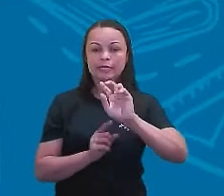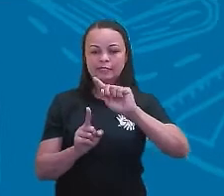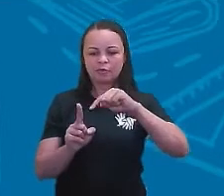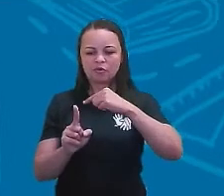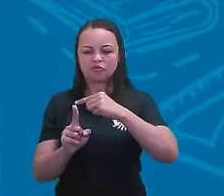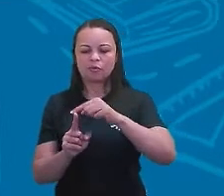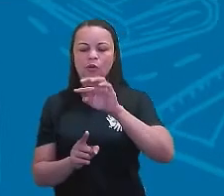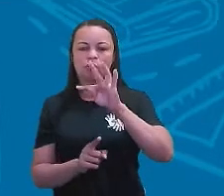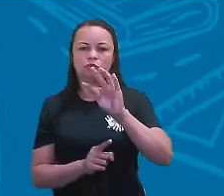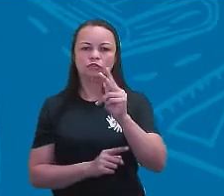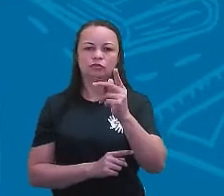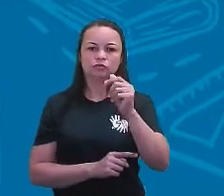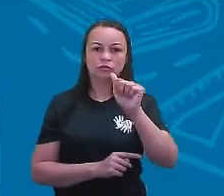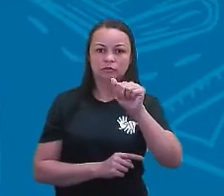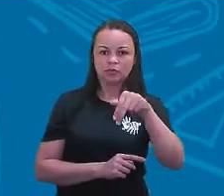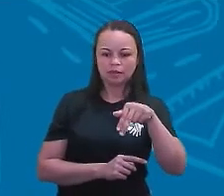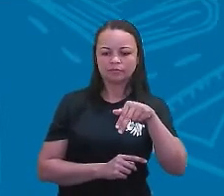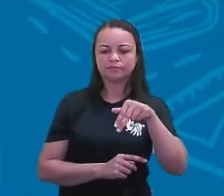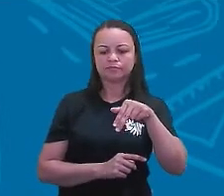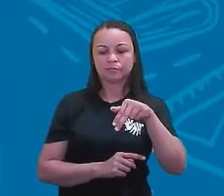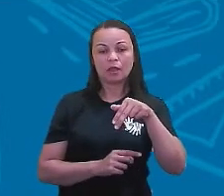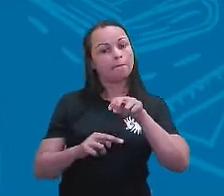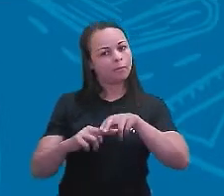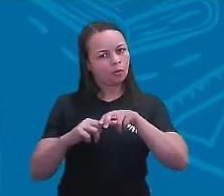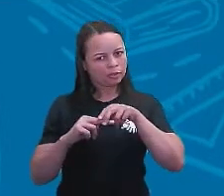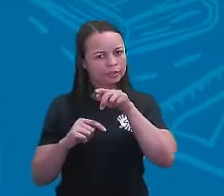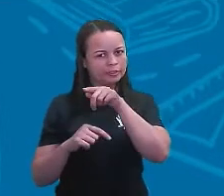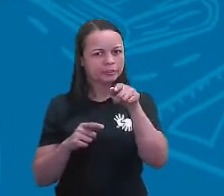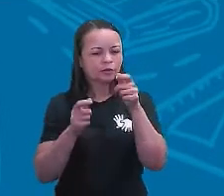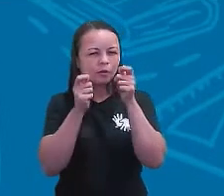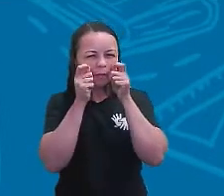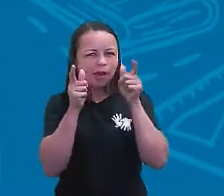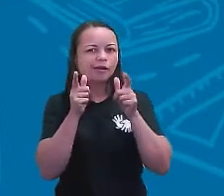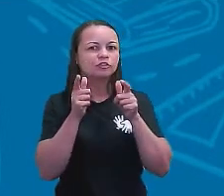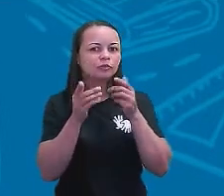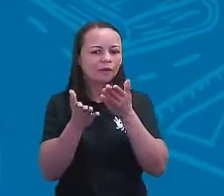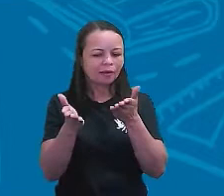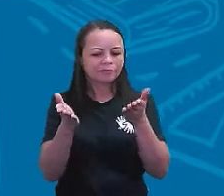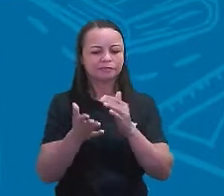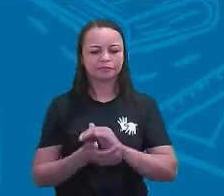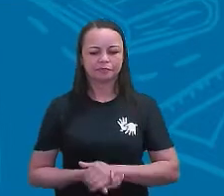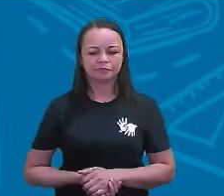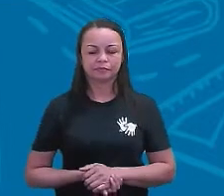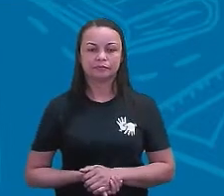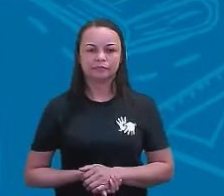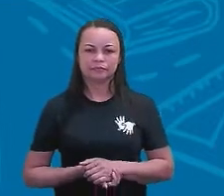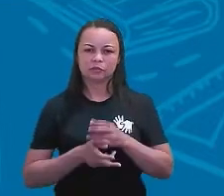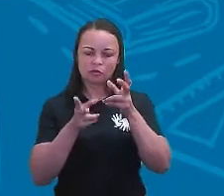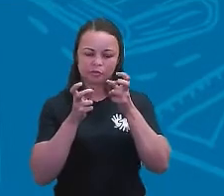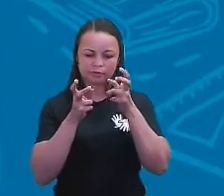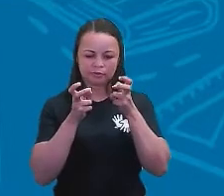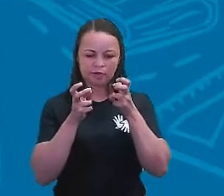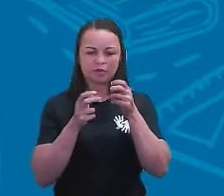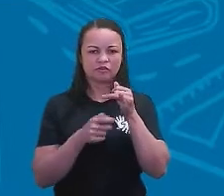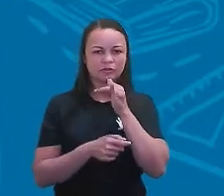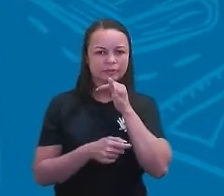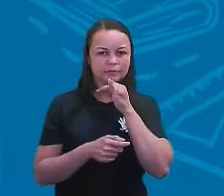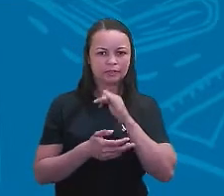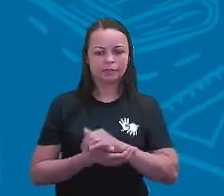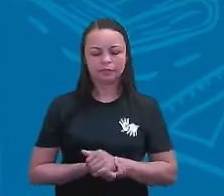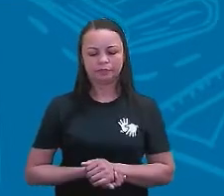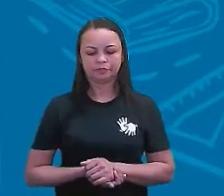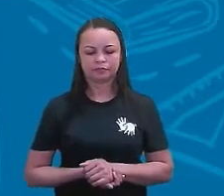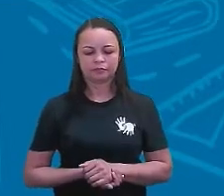o than. Por isso que eu pedi para você ficar bem ligadinho agora. Observa. The bag